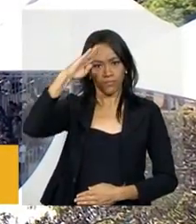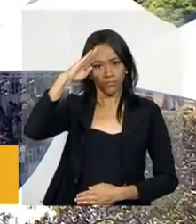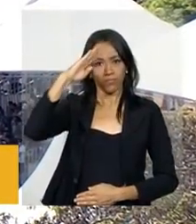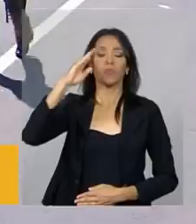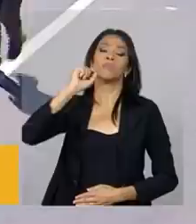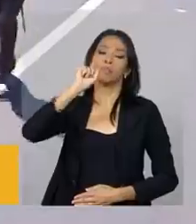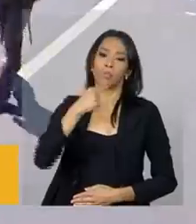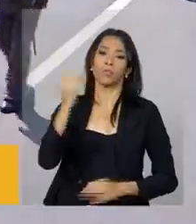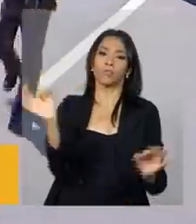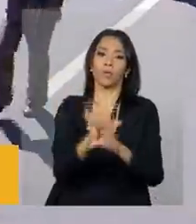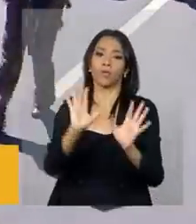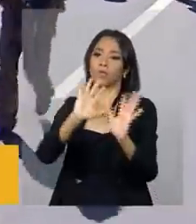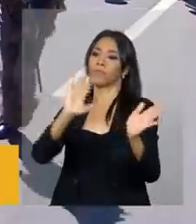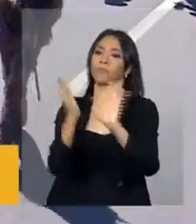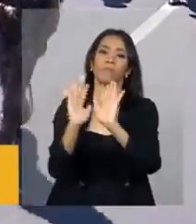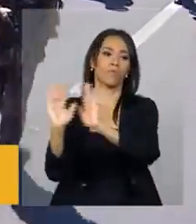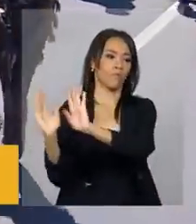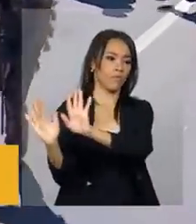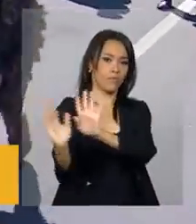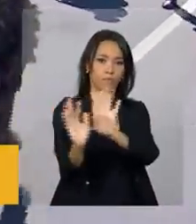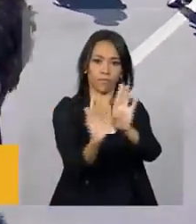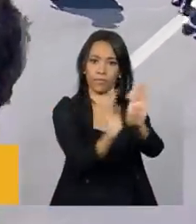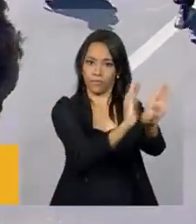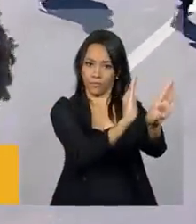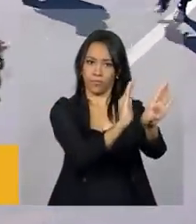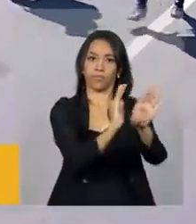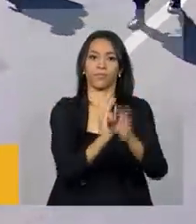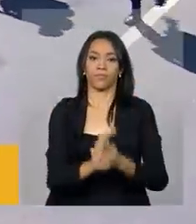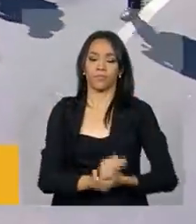e a tropa como um todo olha à direita.